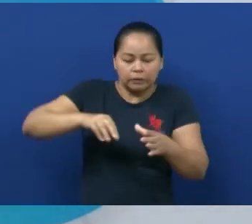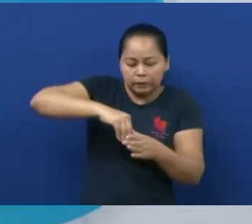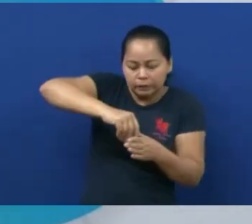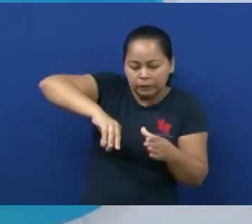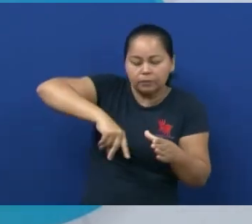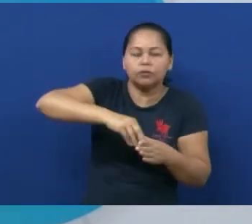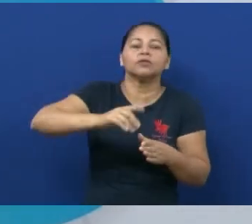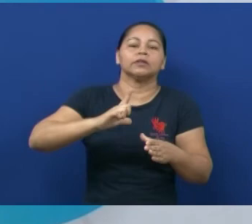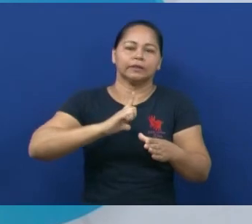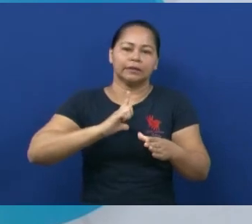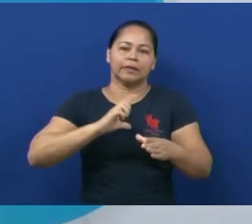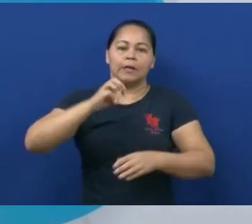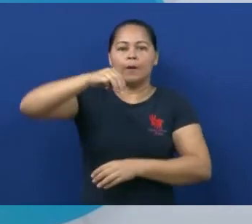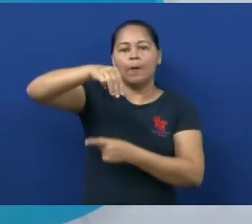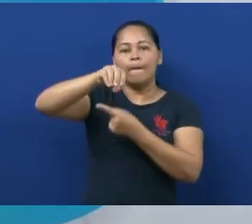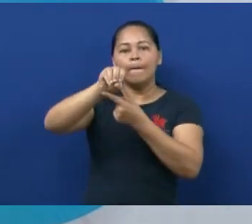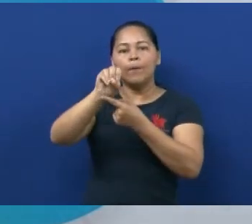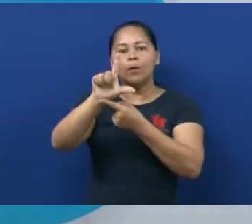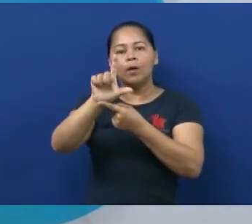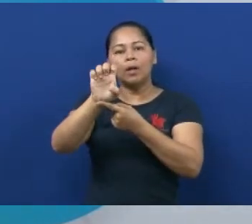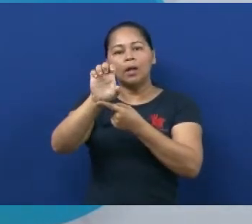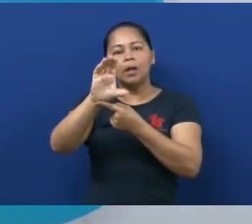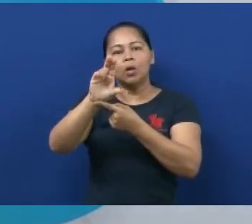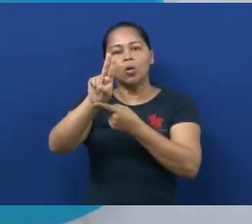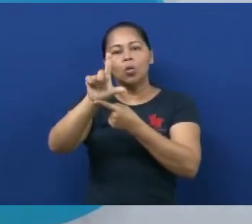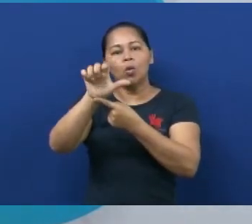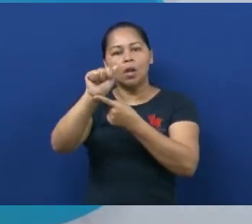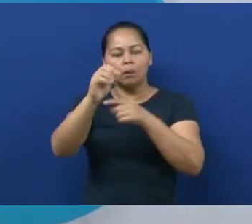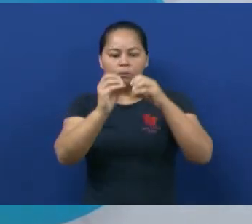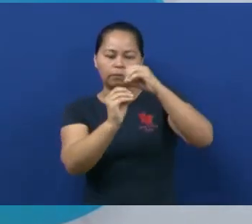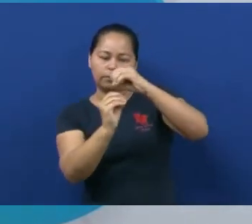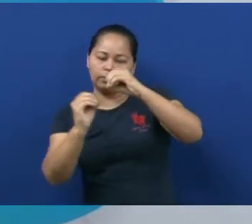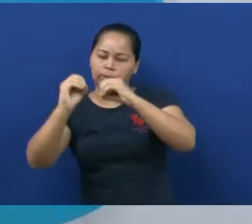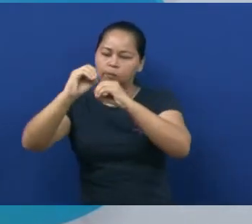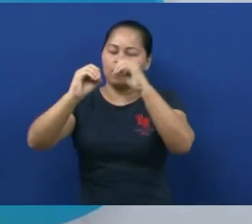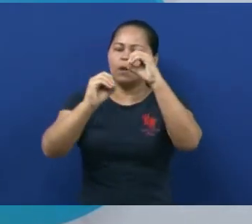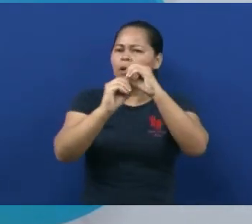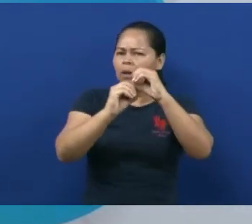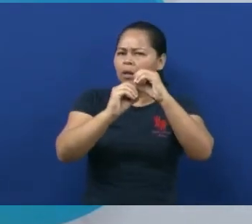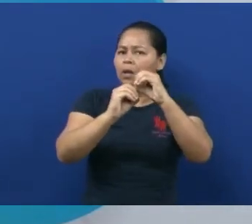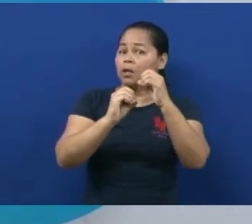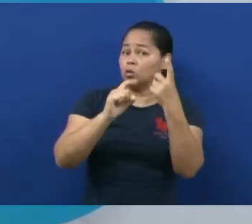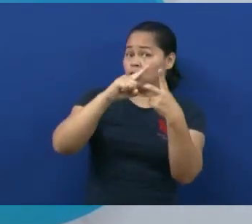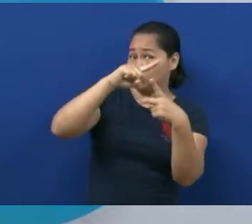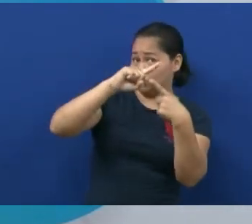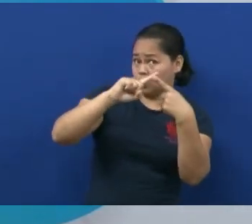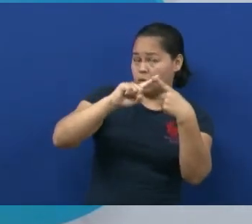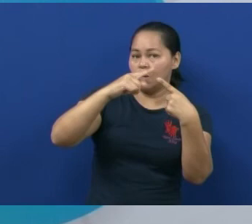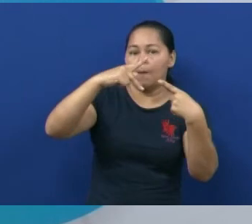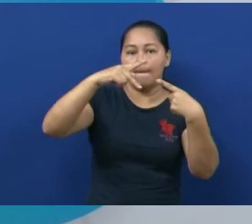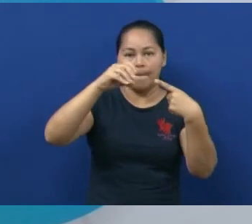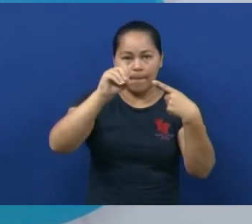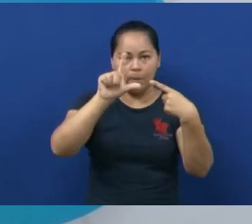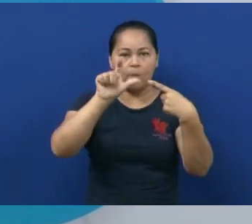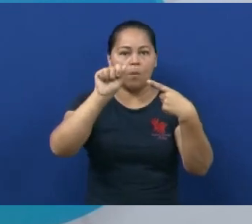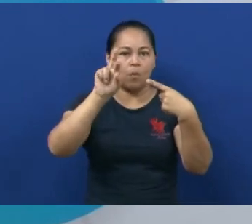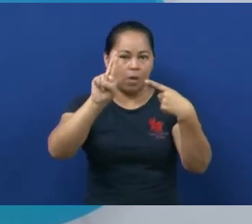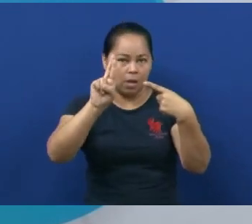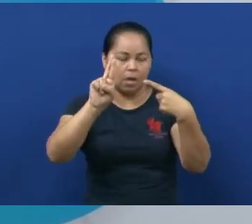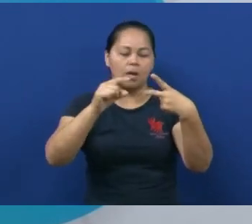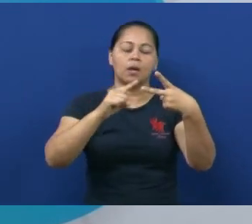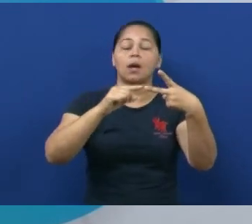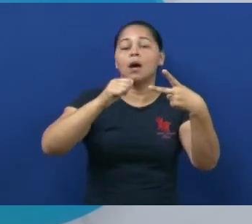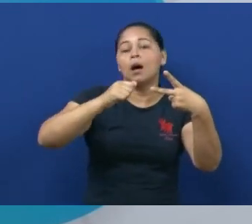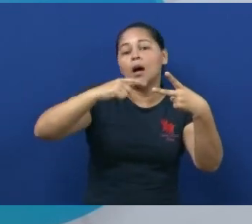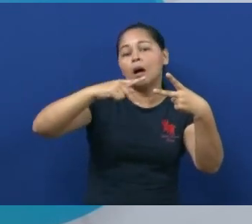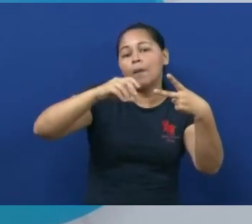por moléculas. E essas moléculas, elas vão ser polares ou apolares, ou seja, elas vão